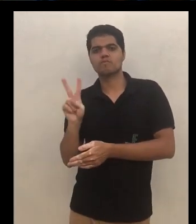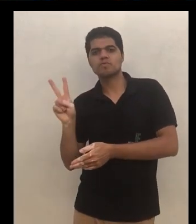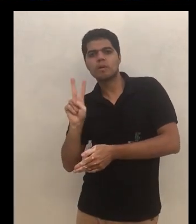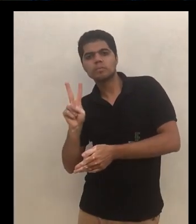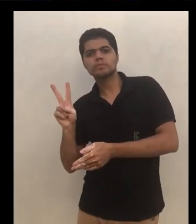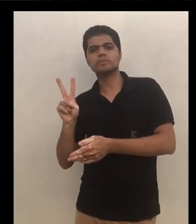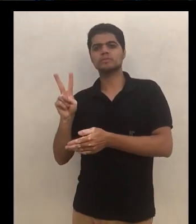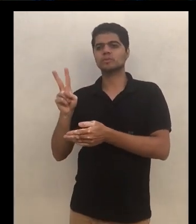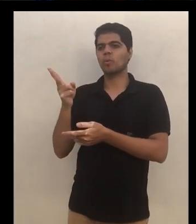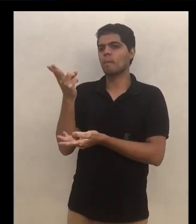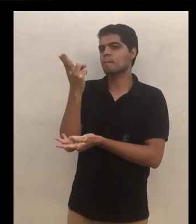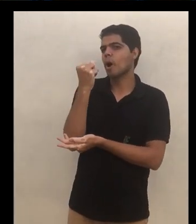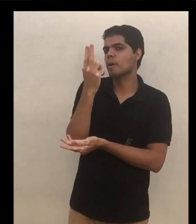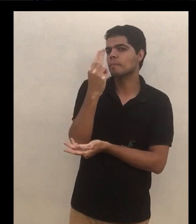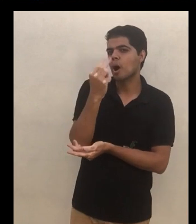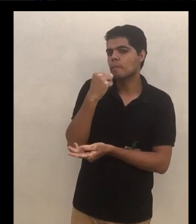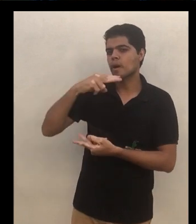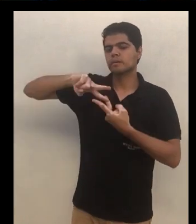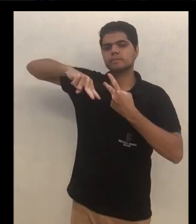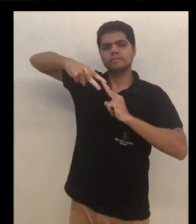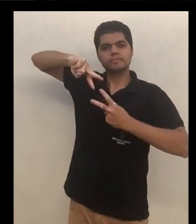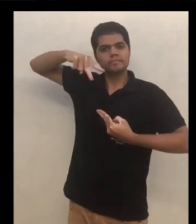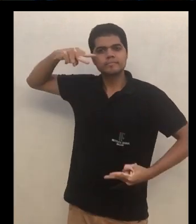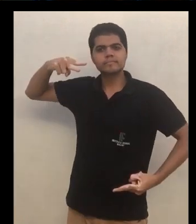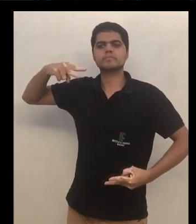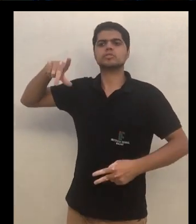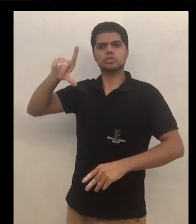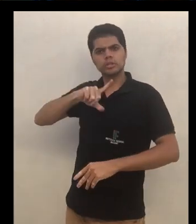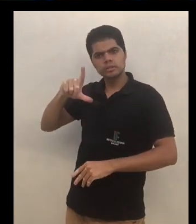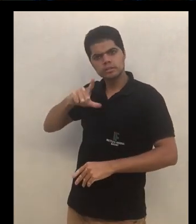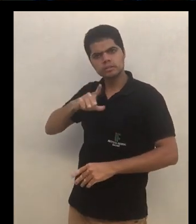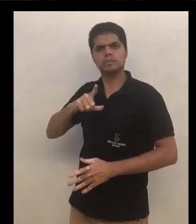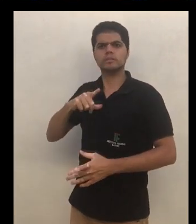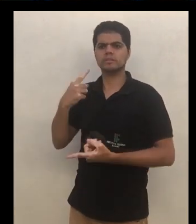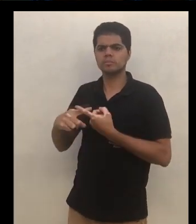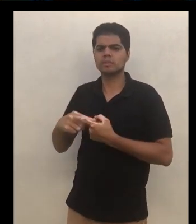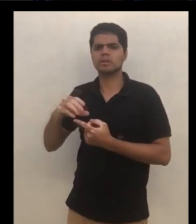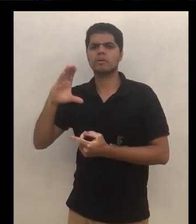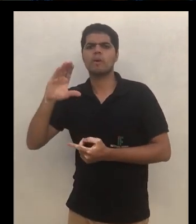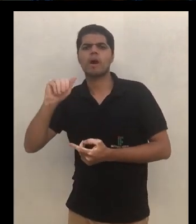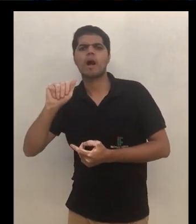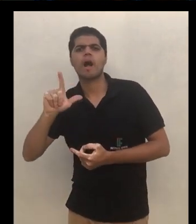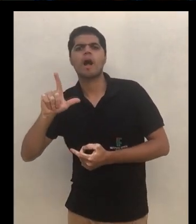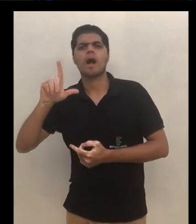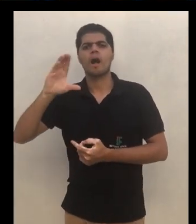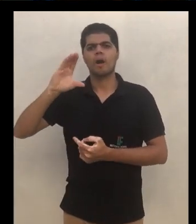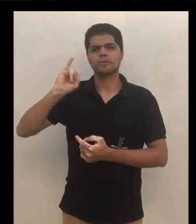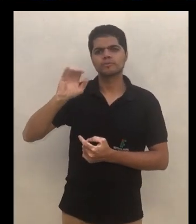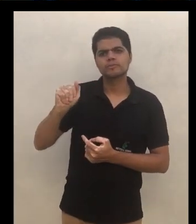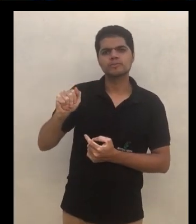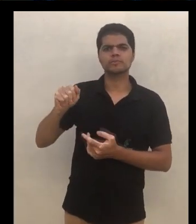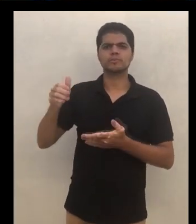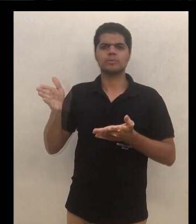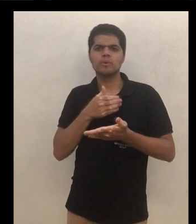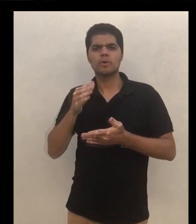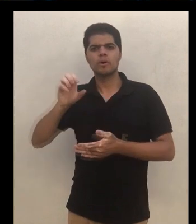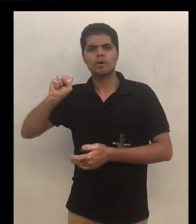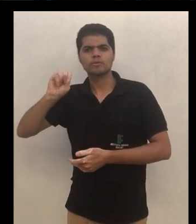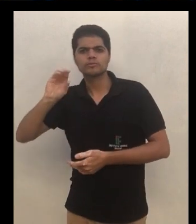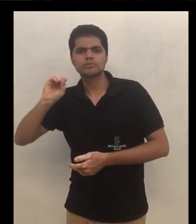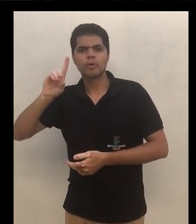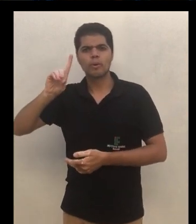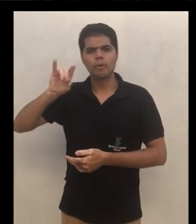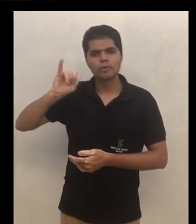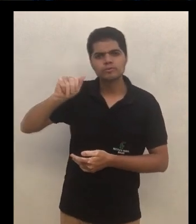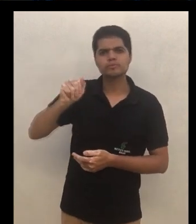e minerais, que isso é previsto, porque o animal não pode ficar sem o cálcio, sem o fósforo, sem o sódio, sem o manganês, nem